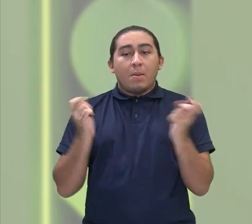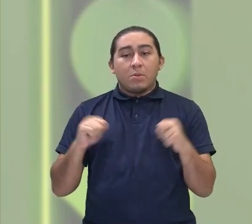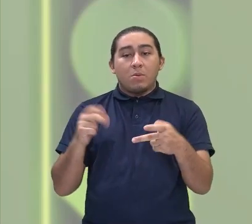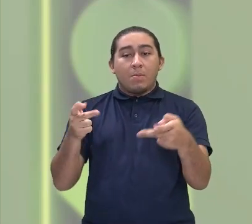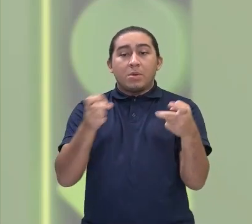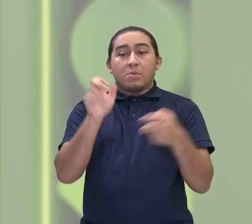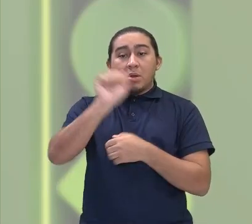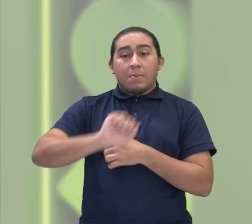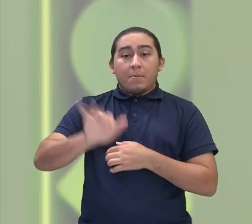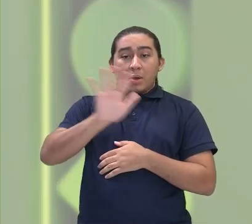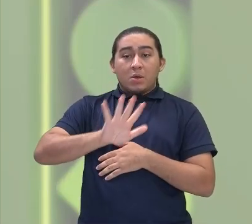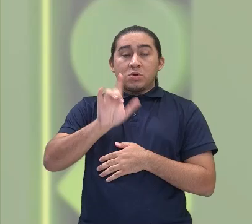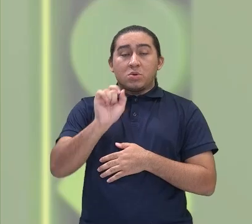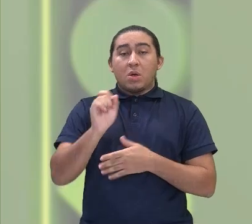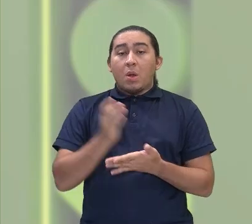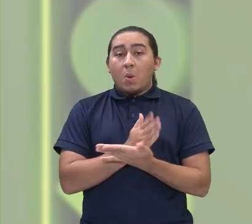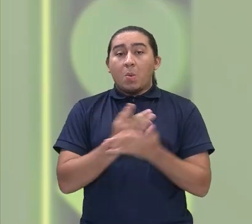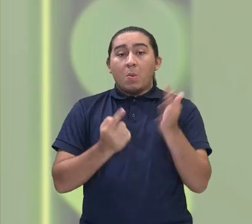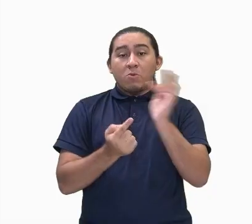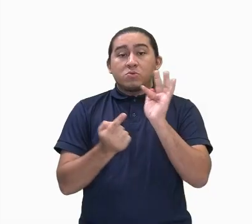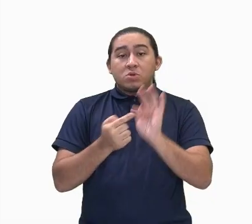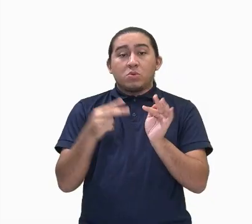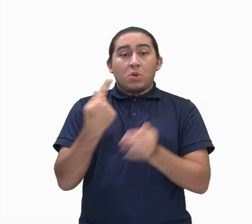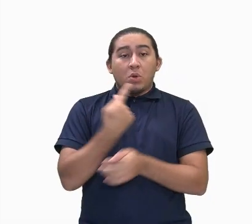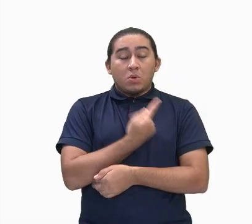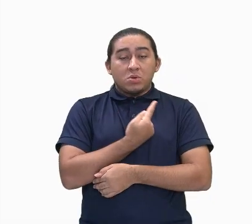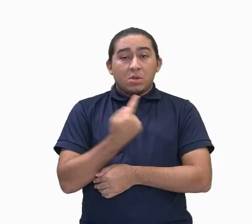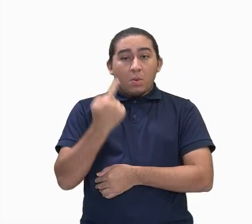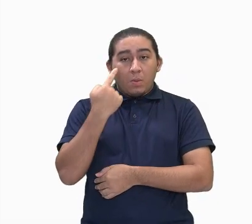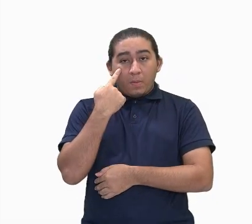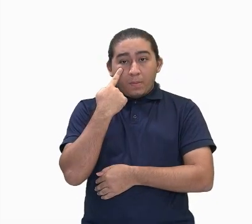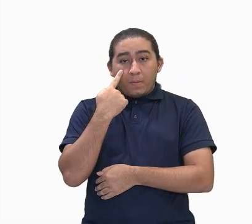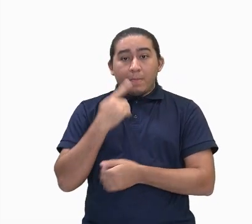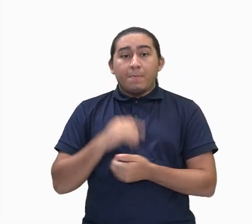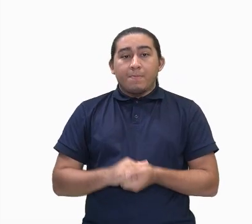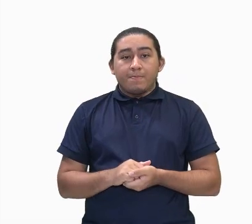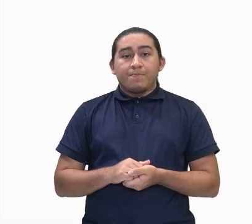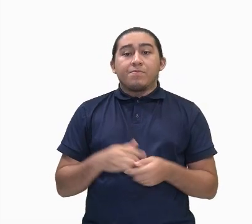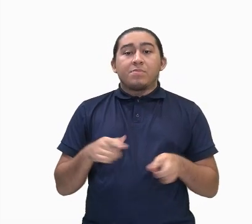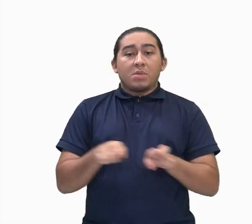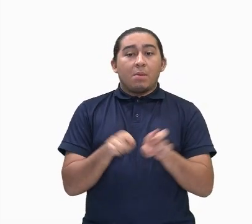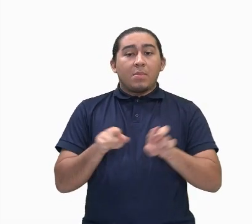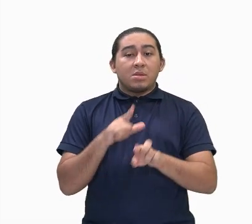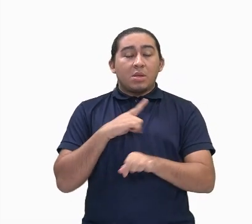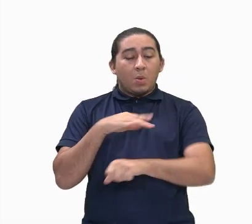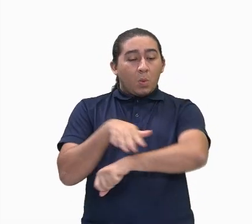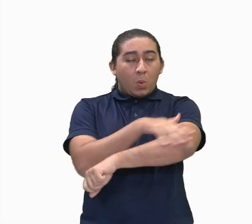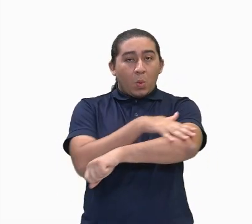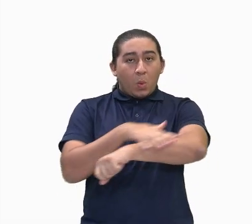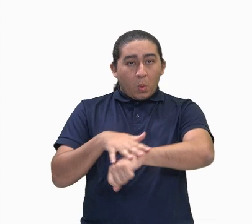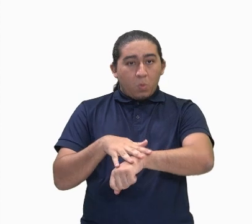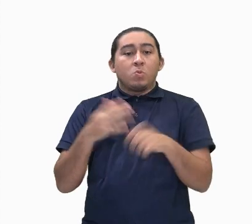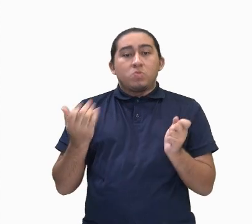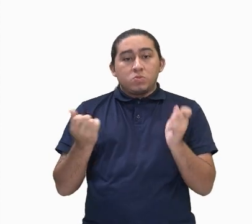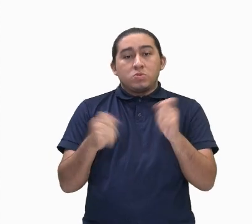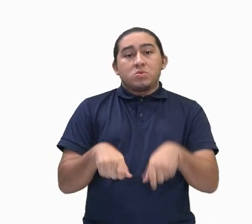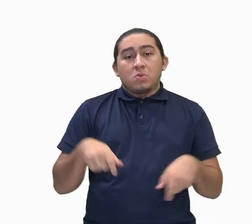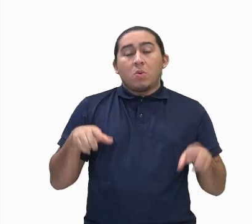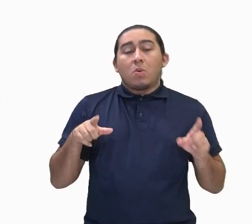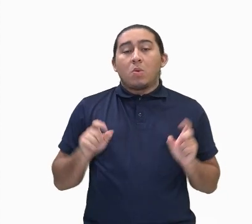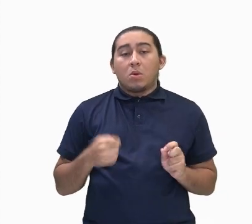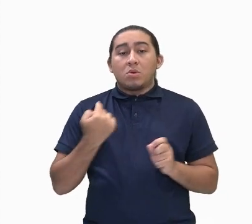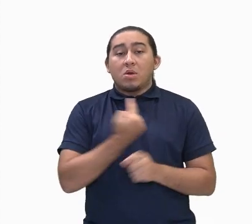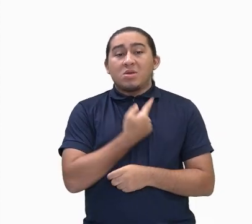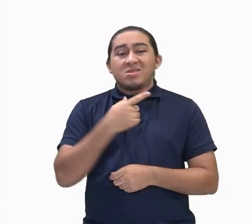imagem ainda alguma função lá do nosso tecido epitelial. Além de fazer esse revestimento da superfície externa do corpo, a gente vai ter